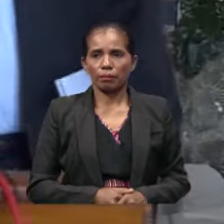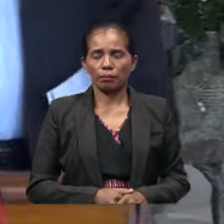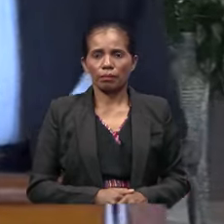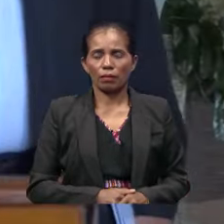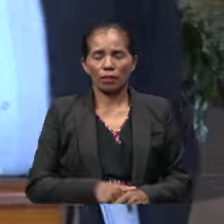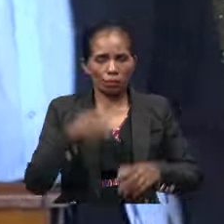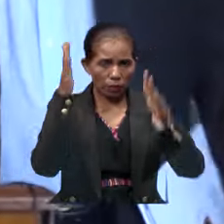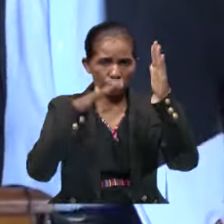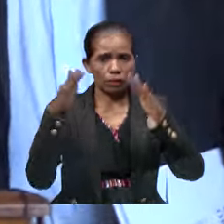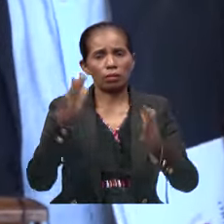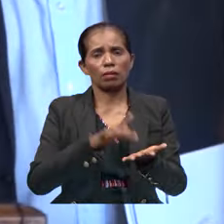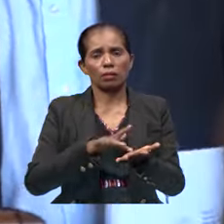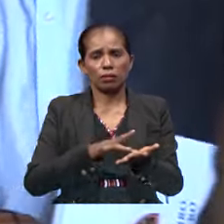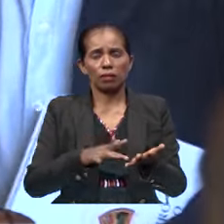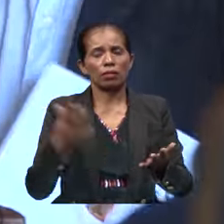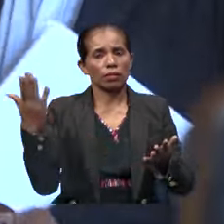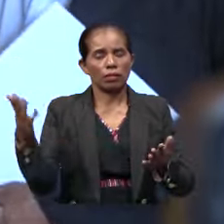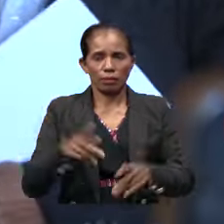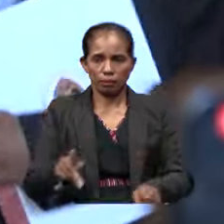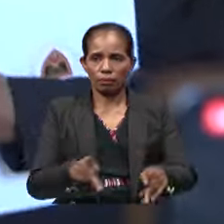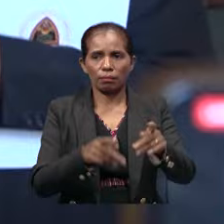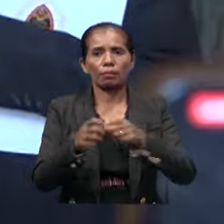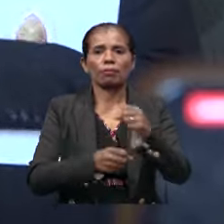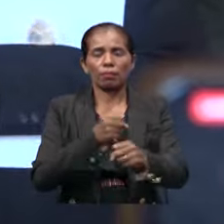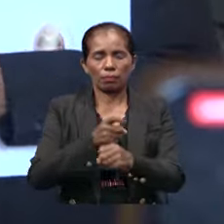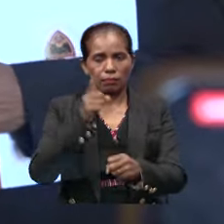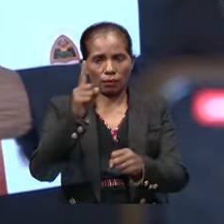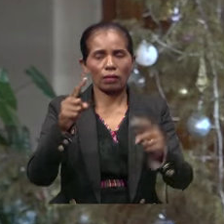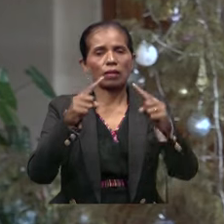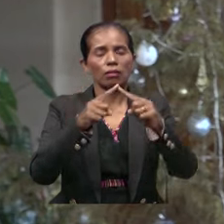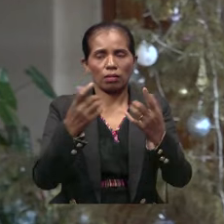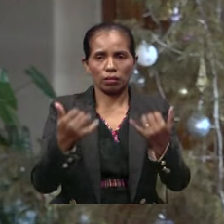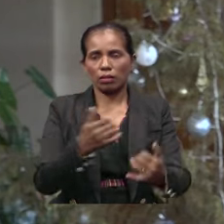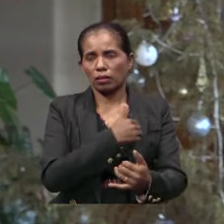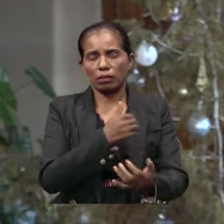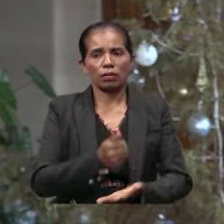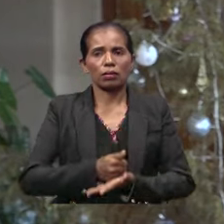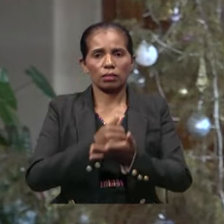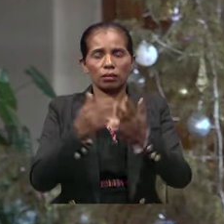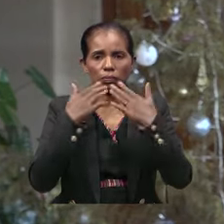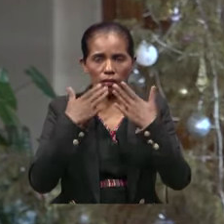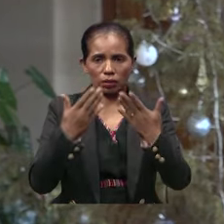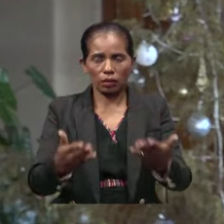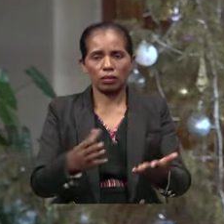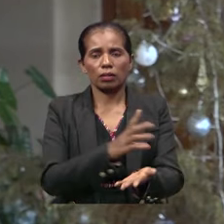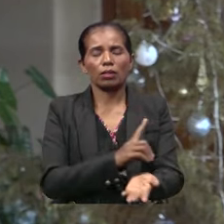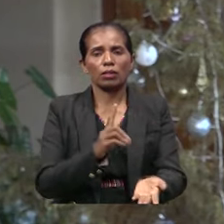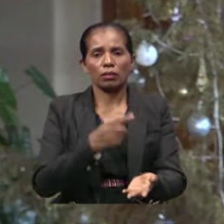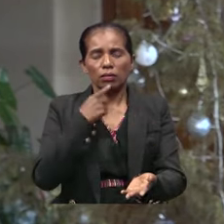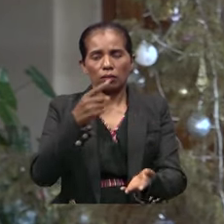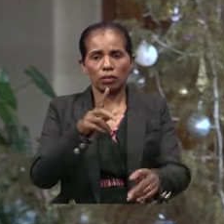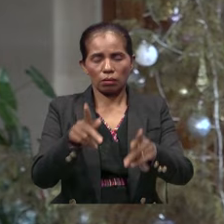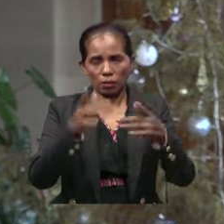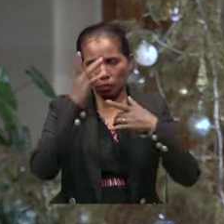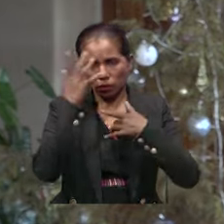Problema falta em Moruc nem sair preocupação pública durante tinha ida ona to agora será o que resolvido. Não é obrigado pessoal de saúde for receita para